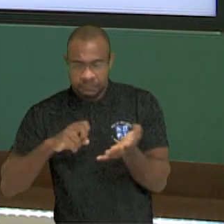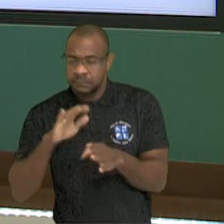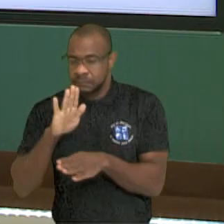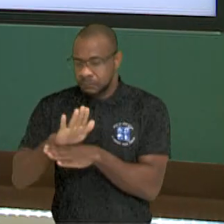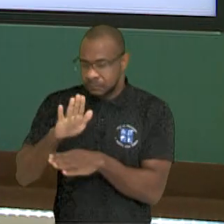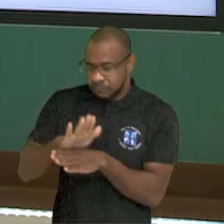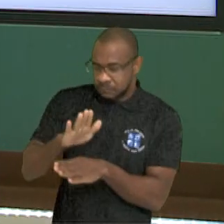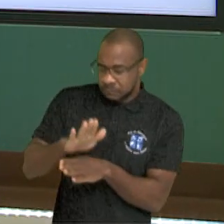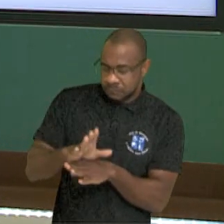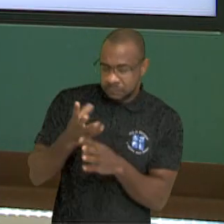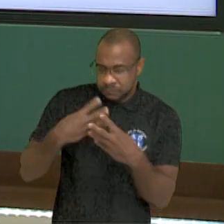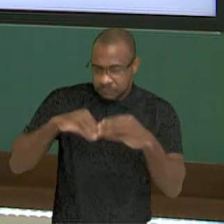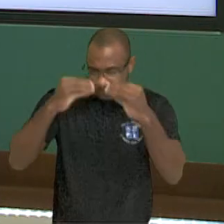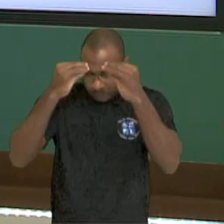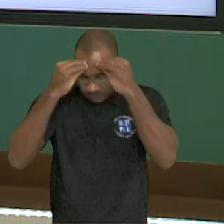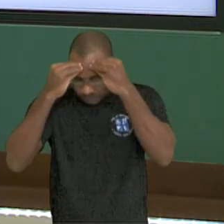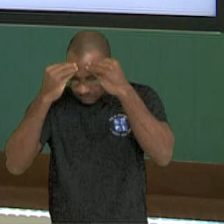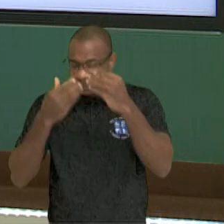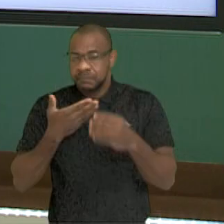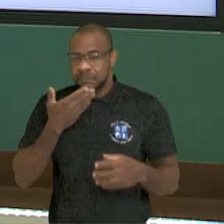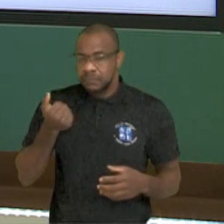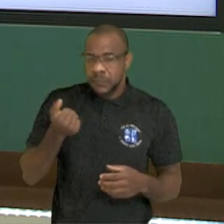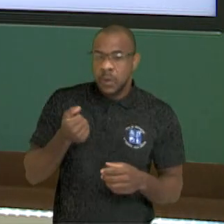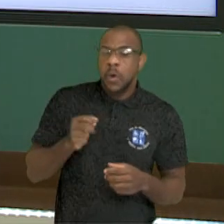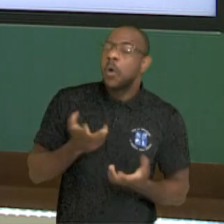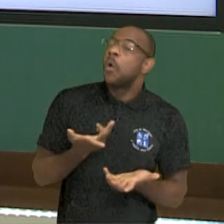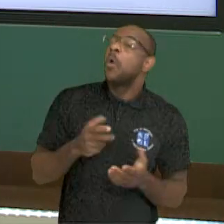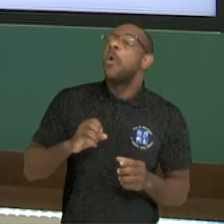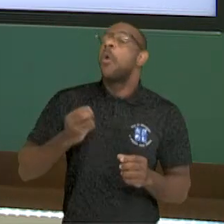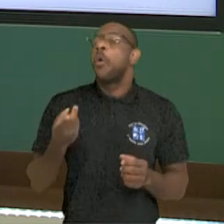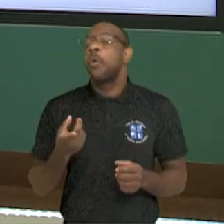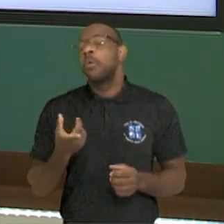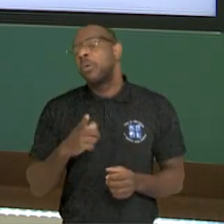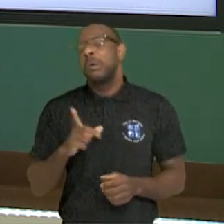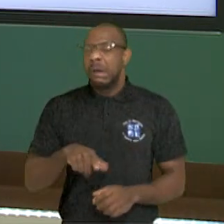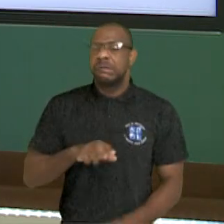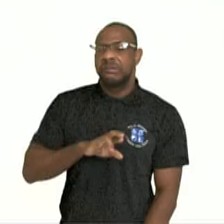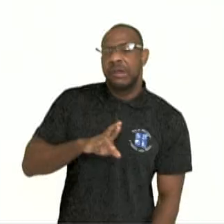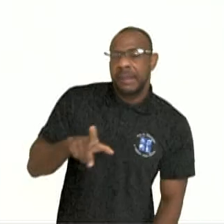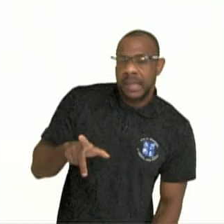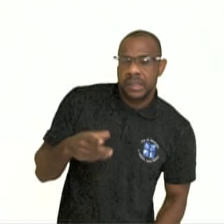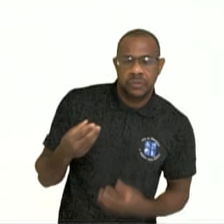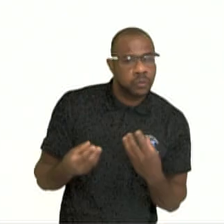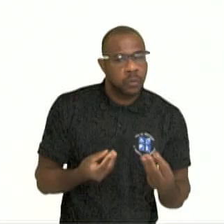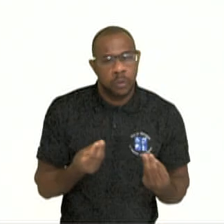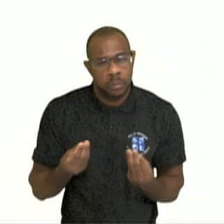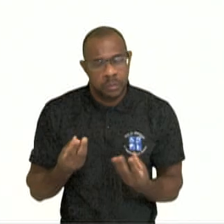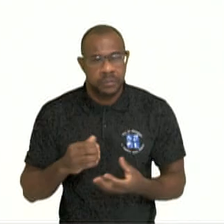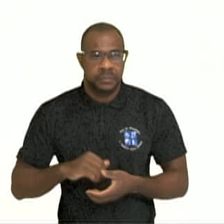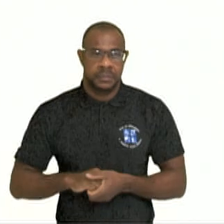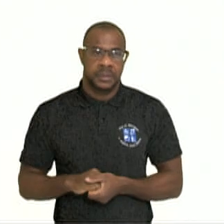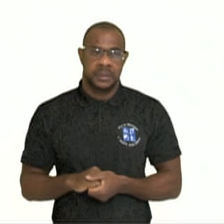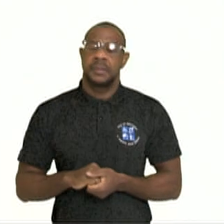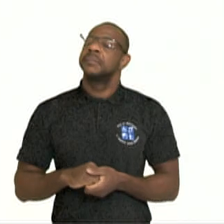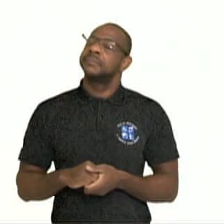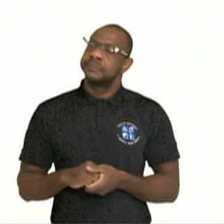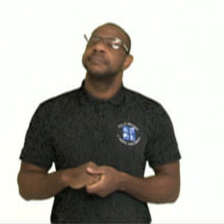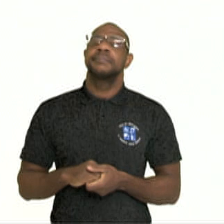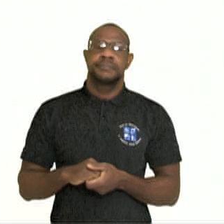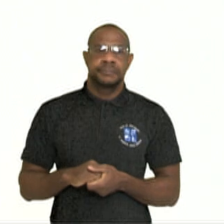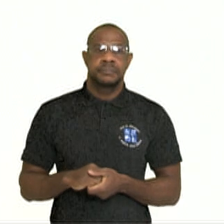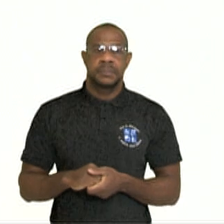melhor, modificaria o sentido de alguma forma e por que isso poderia acontecer. Olha lá, a ideia geral é óbvio que não